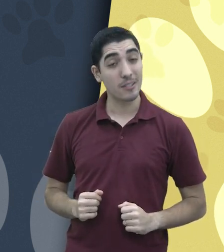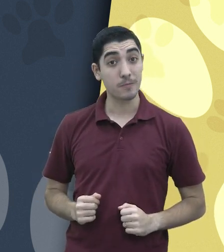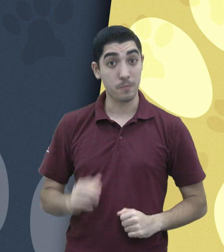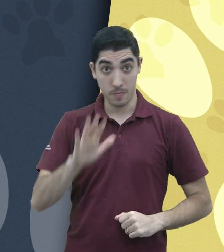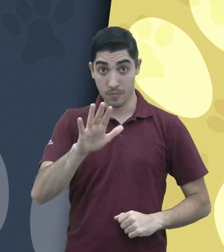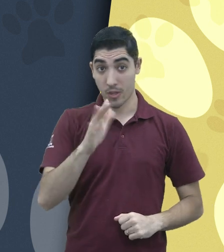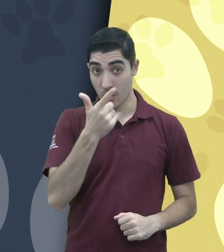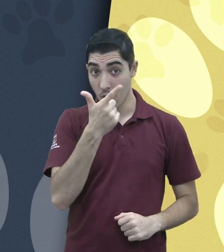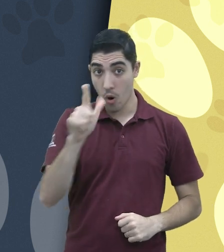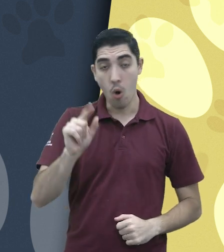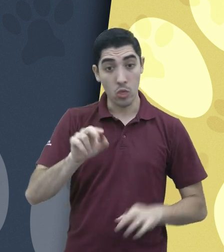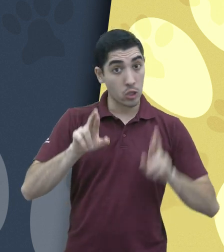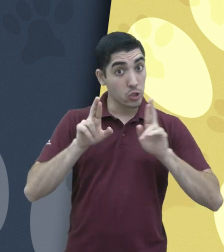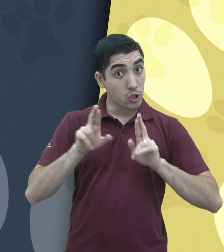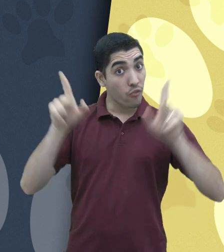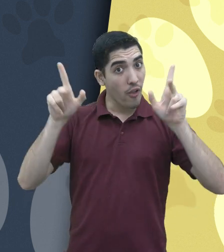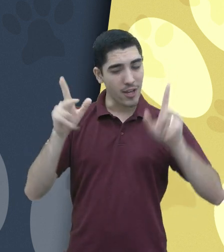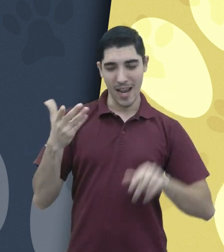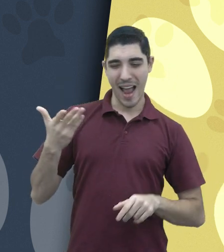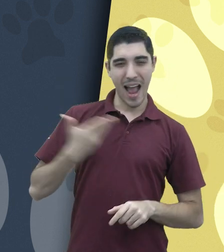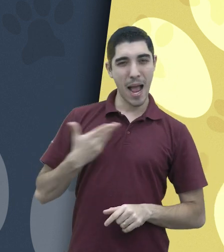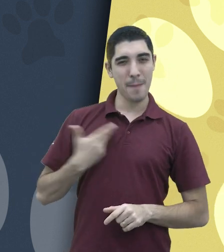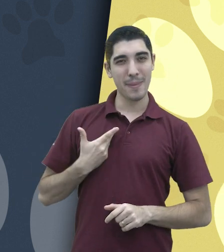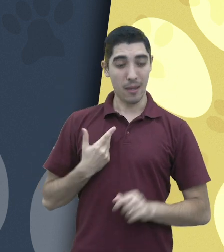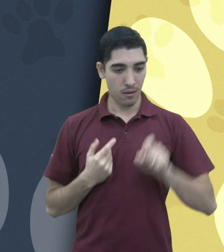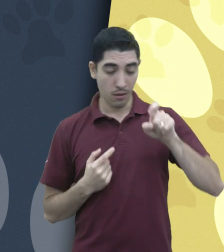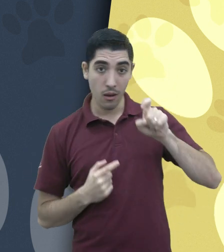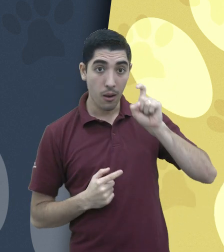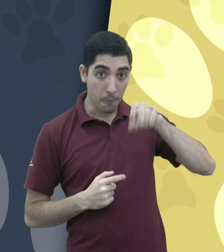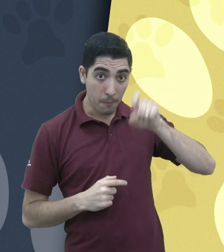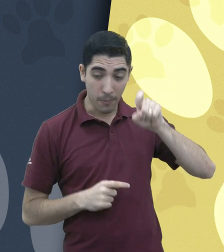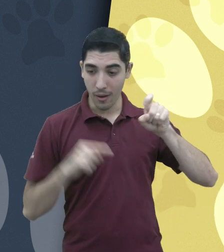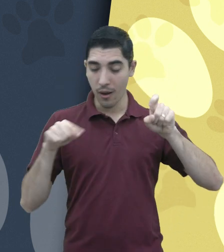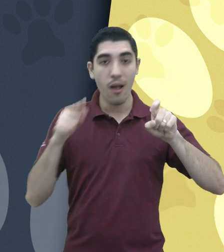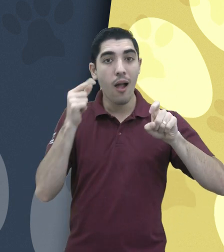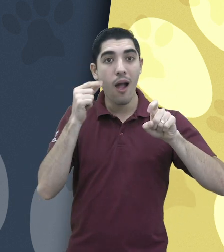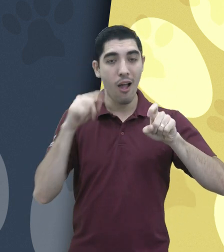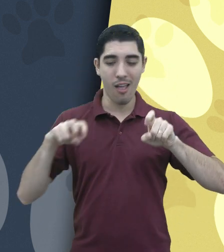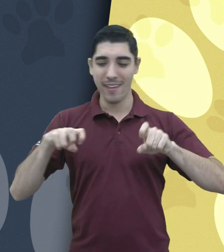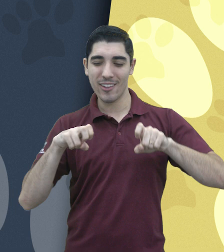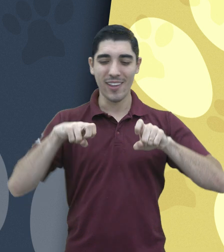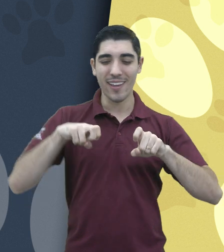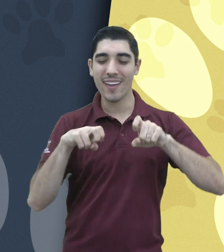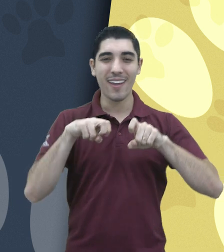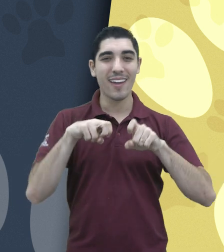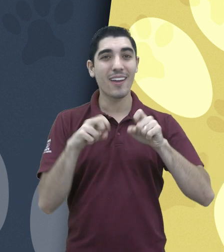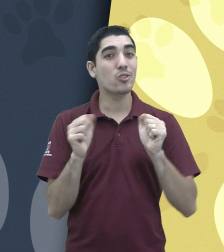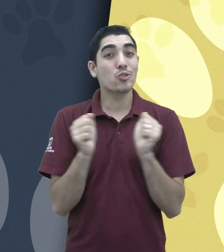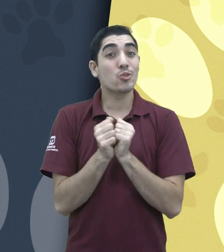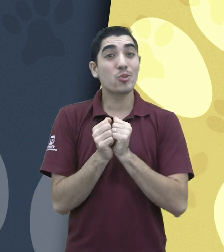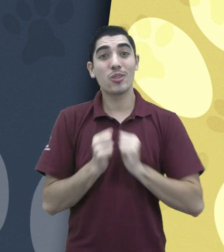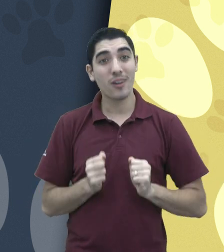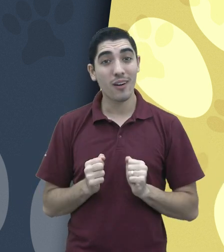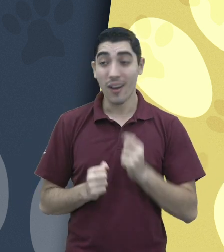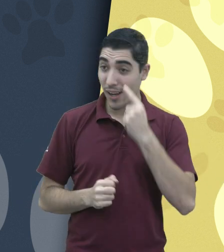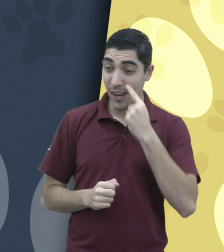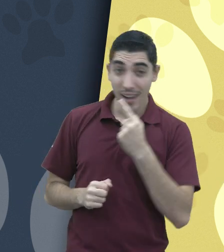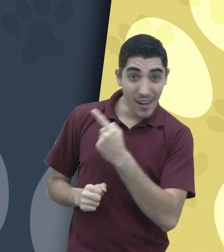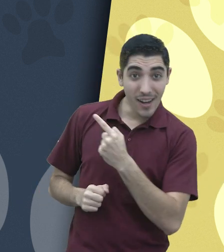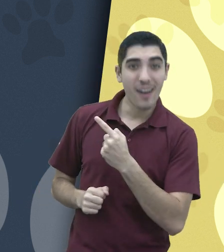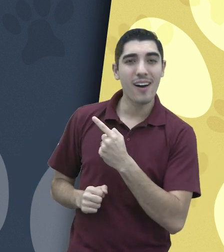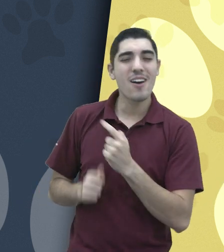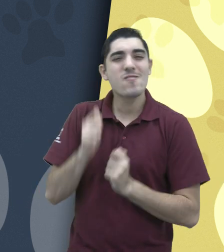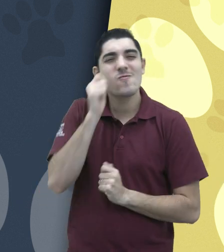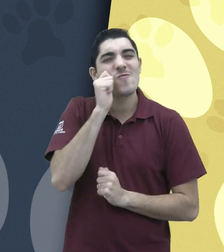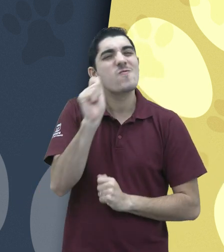Fala sério. E ainda uma amizade inusitada, um pássaro e um hamster convivendo numa boa.